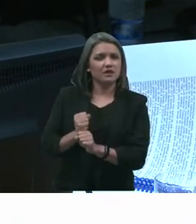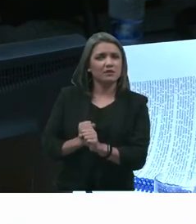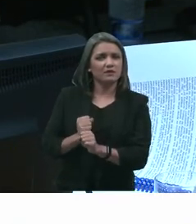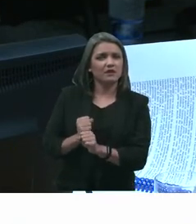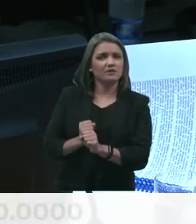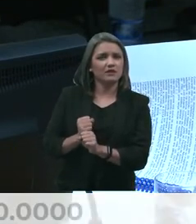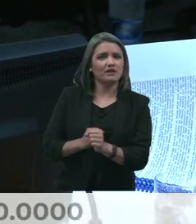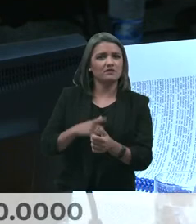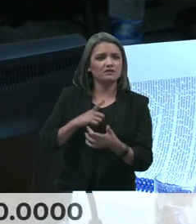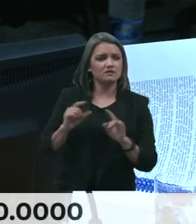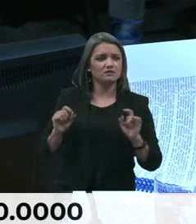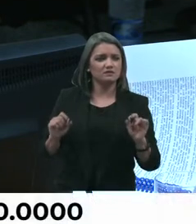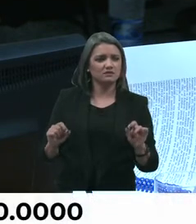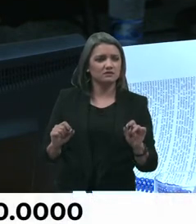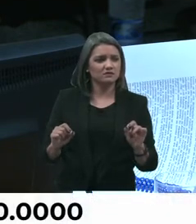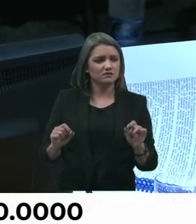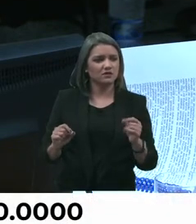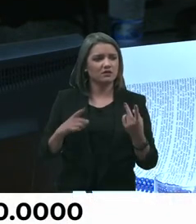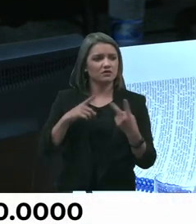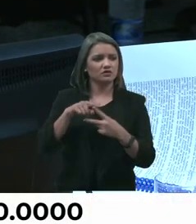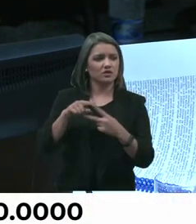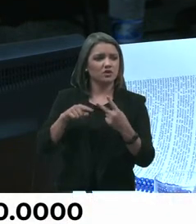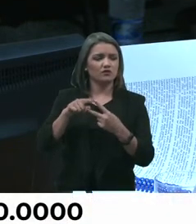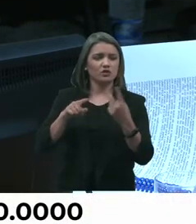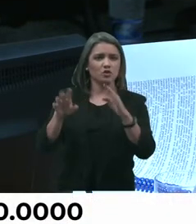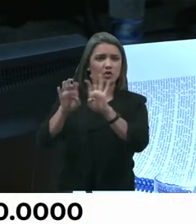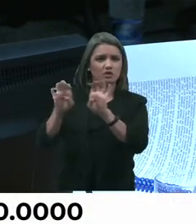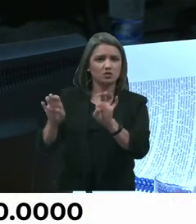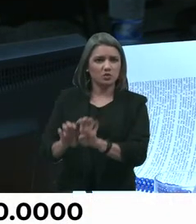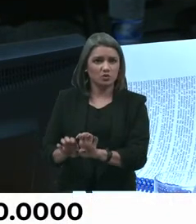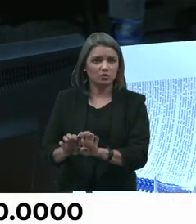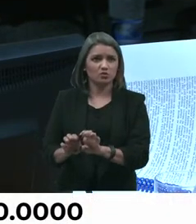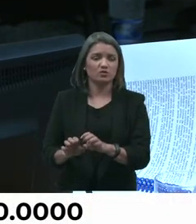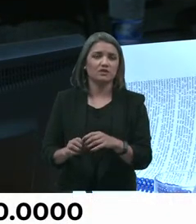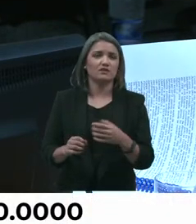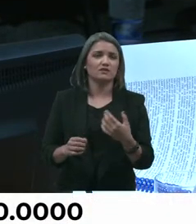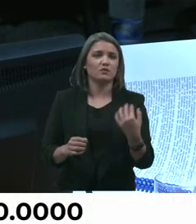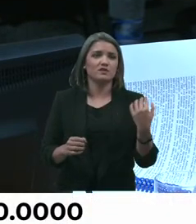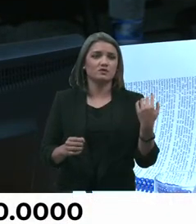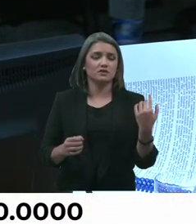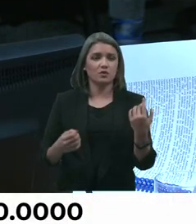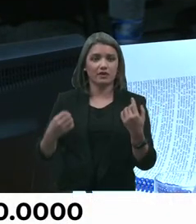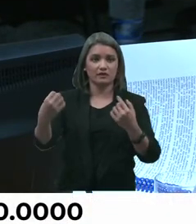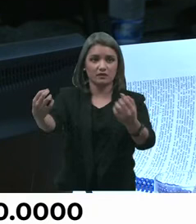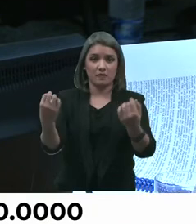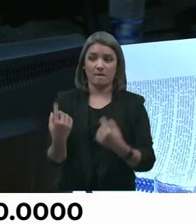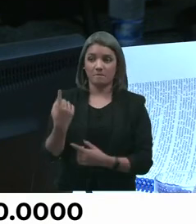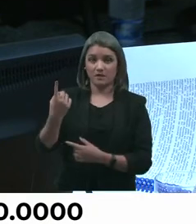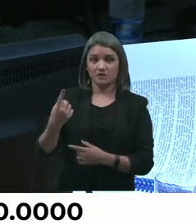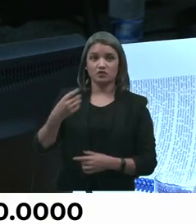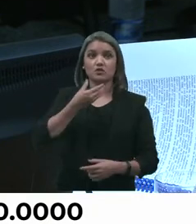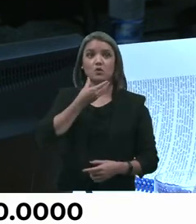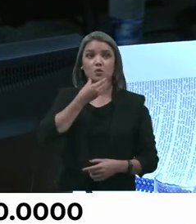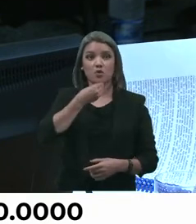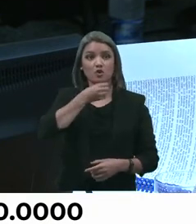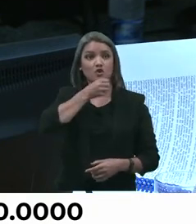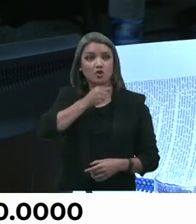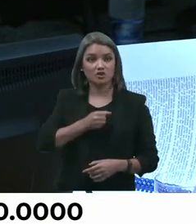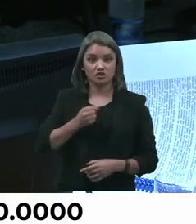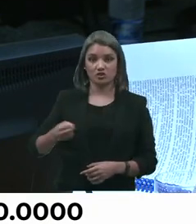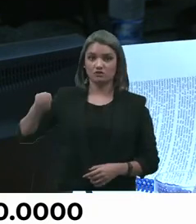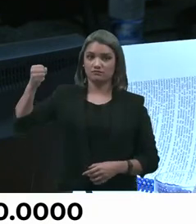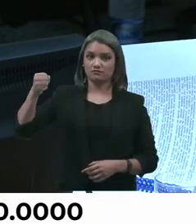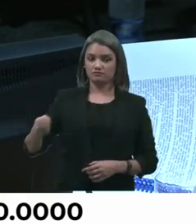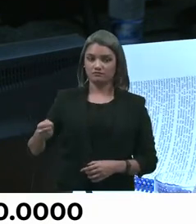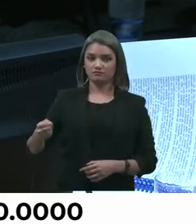também confirmou a existência de 2 esculturas, mas aquela com a figura de Dom Quixote em pé com a lança na mão ficava na